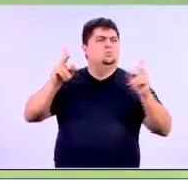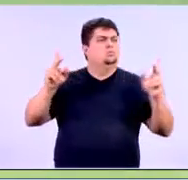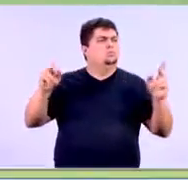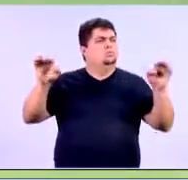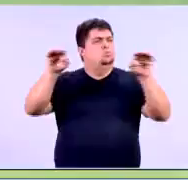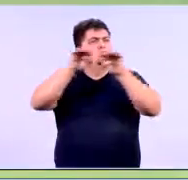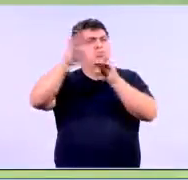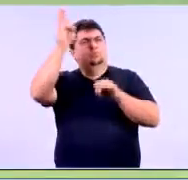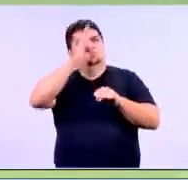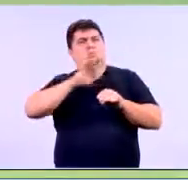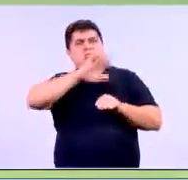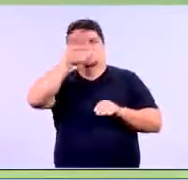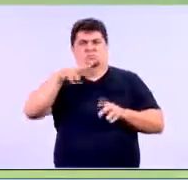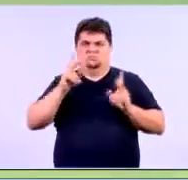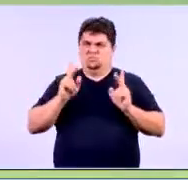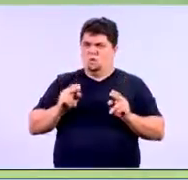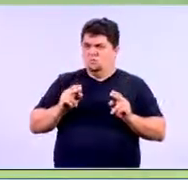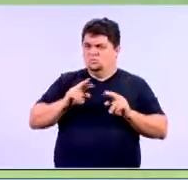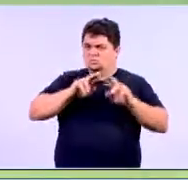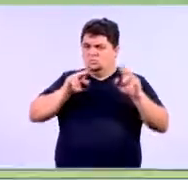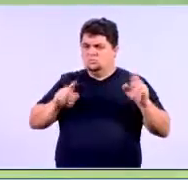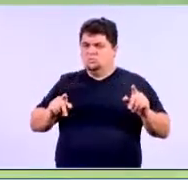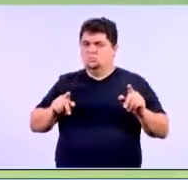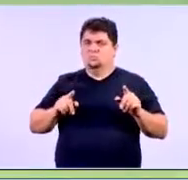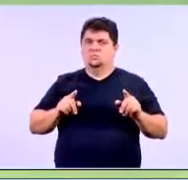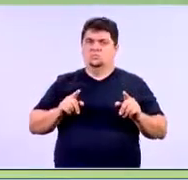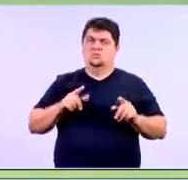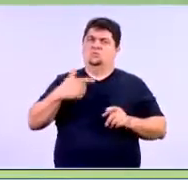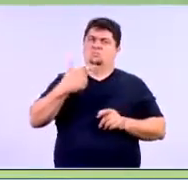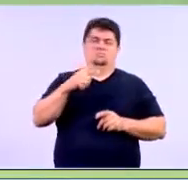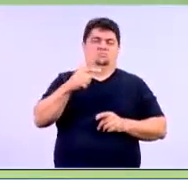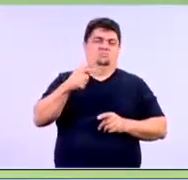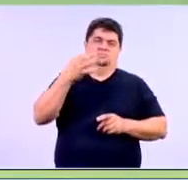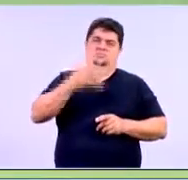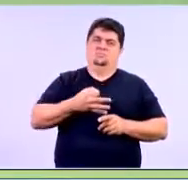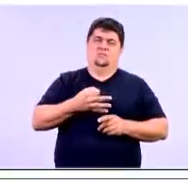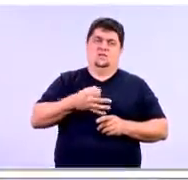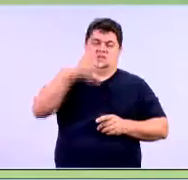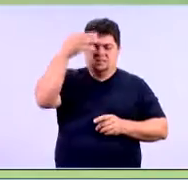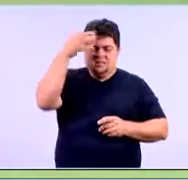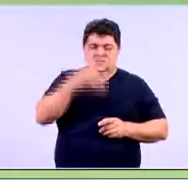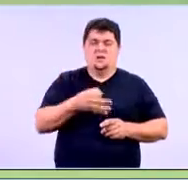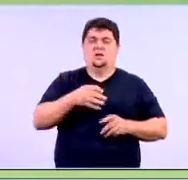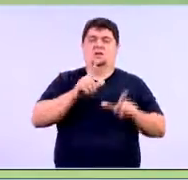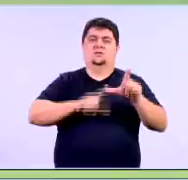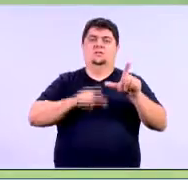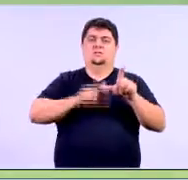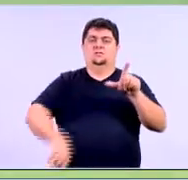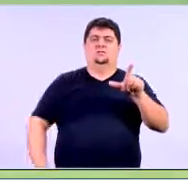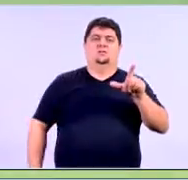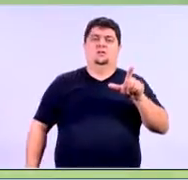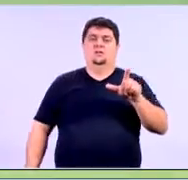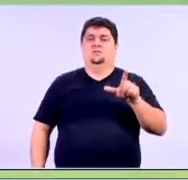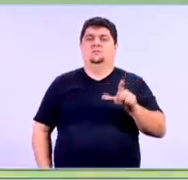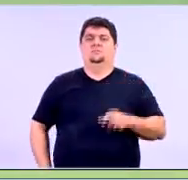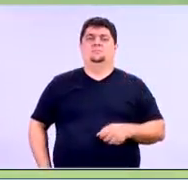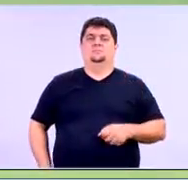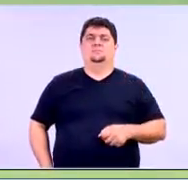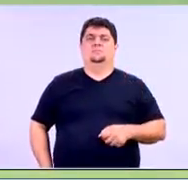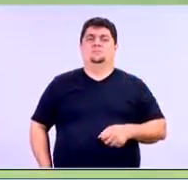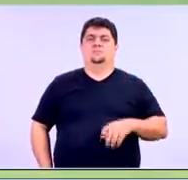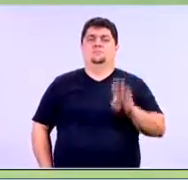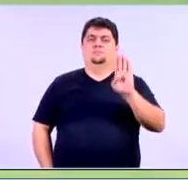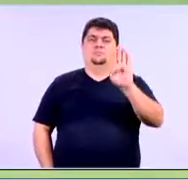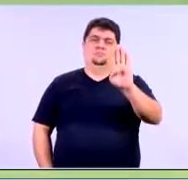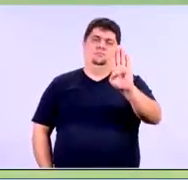nacional. Isso está de acordo, senhores? Acredito que também não. Portanto, a opção correta da questão 3 é a